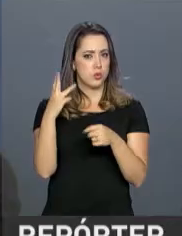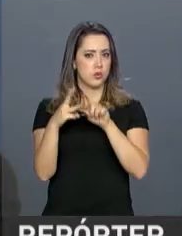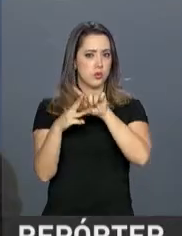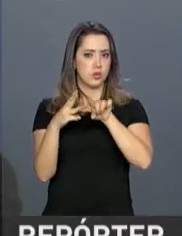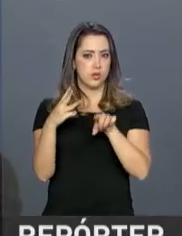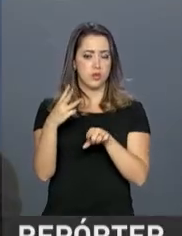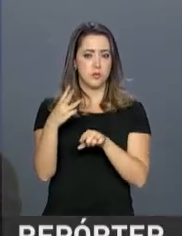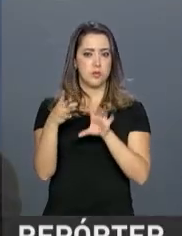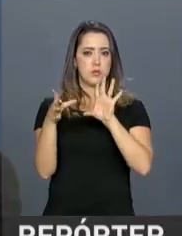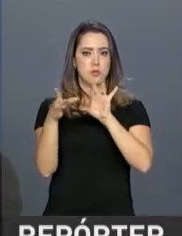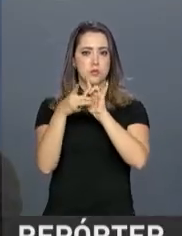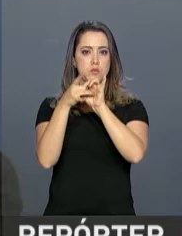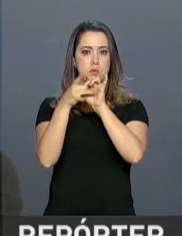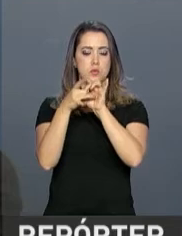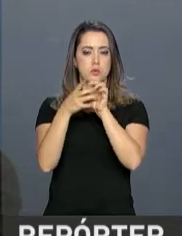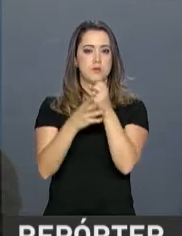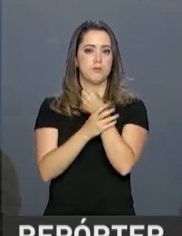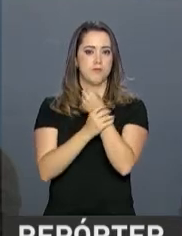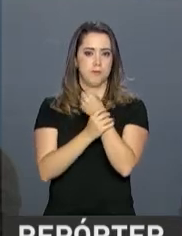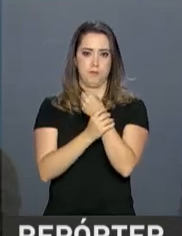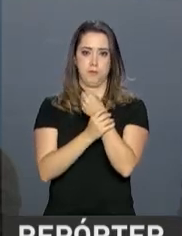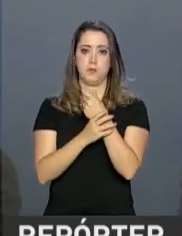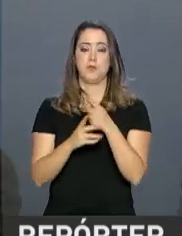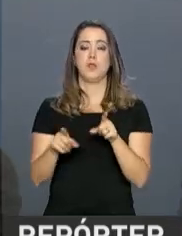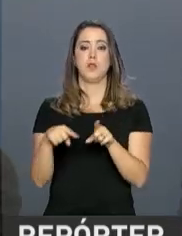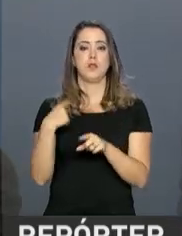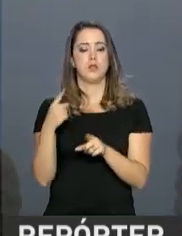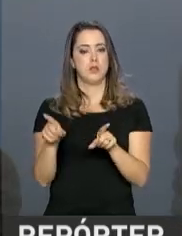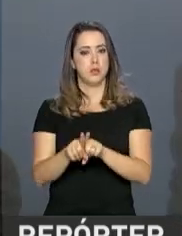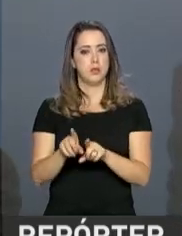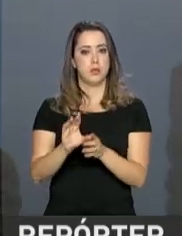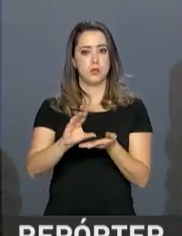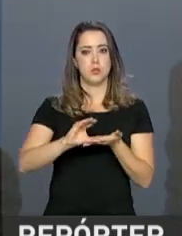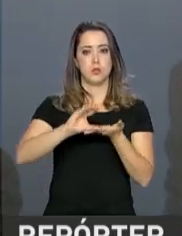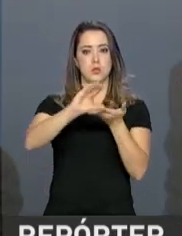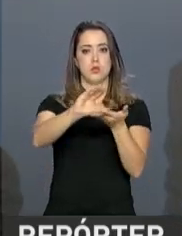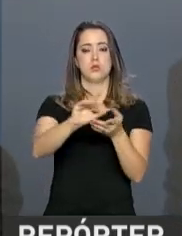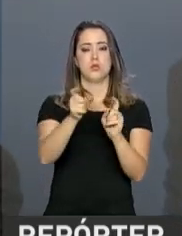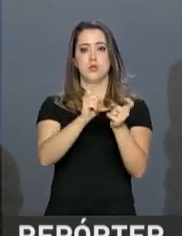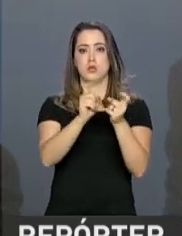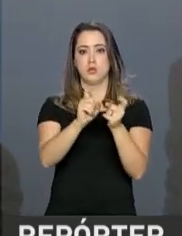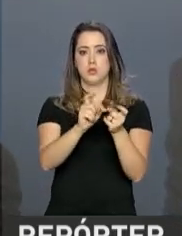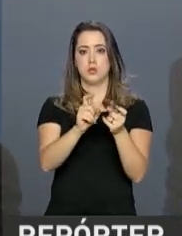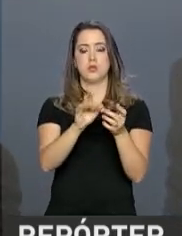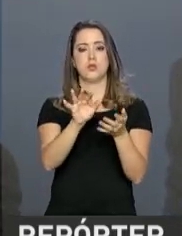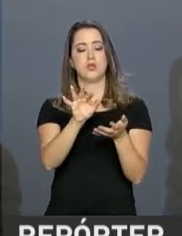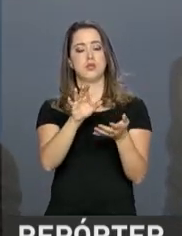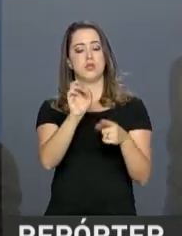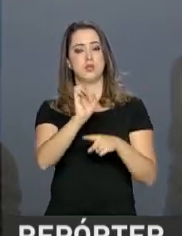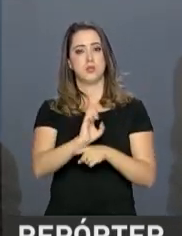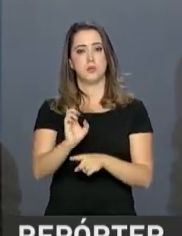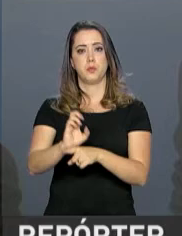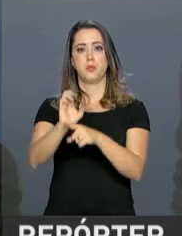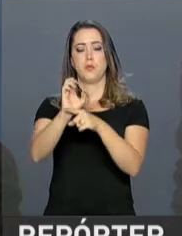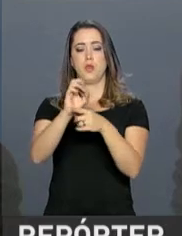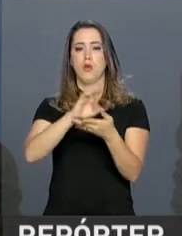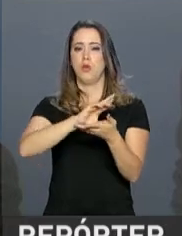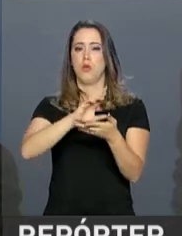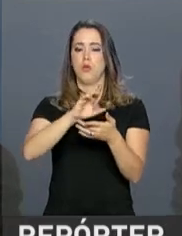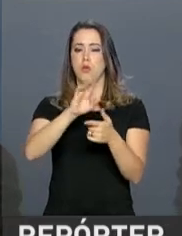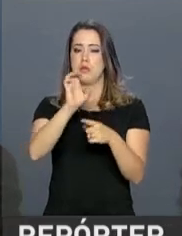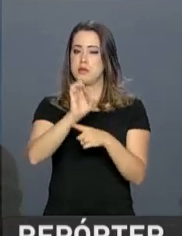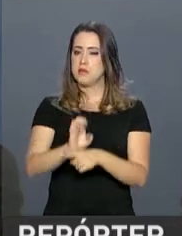pública além disso nos conselhos que serão criados em nível federal estadual e municipal